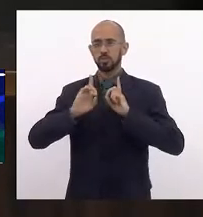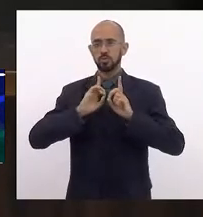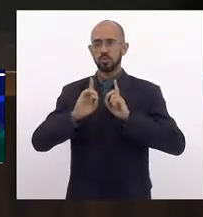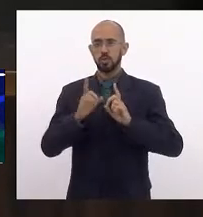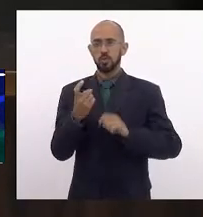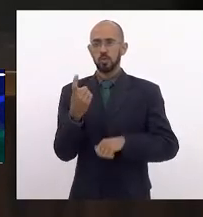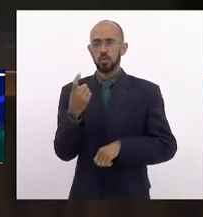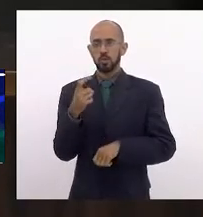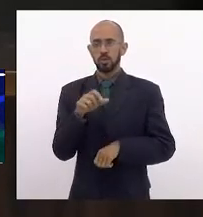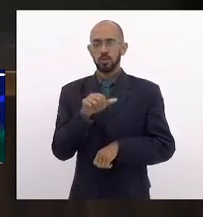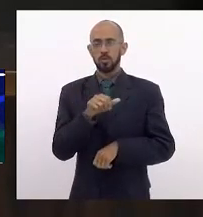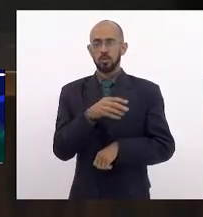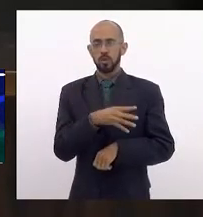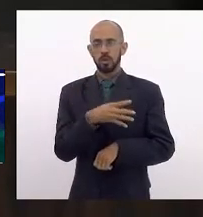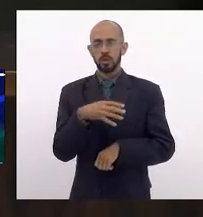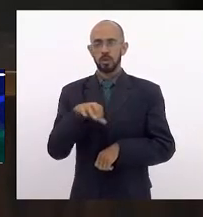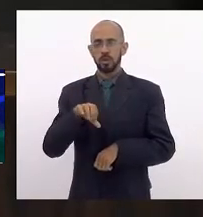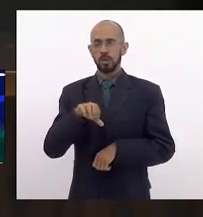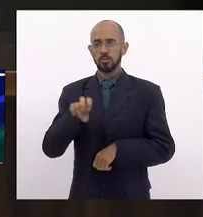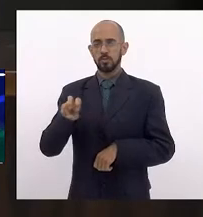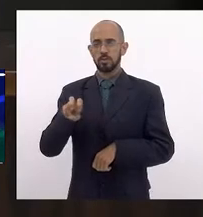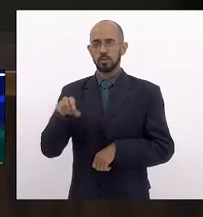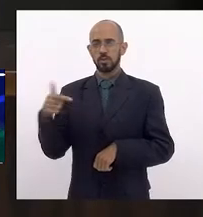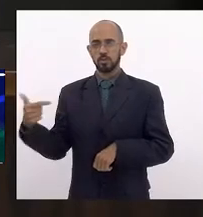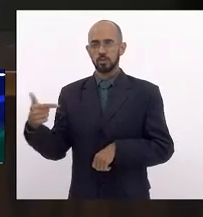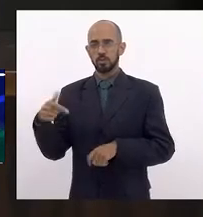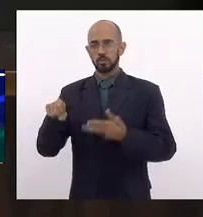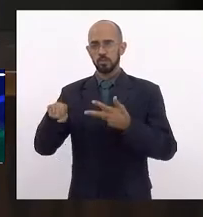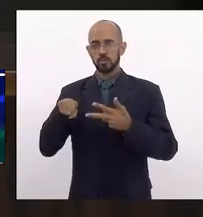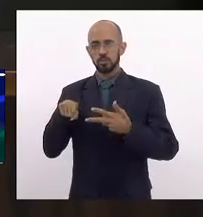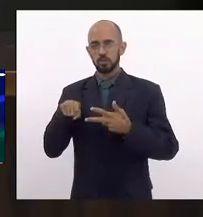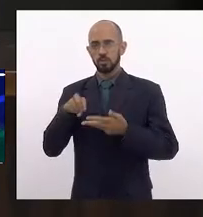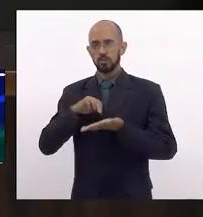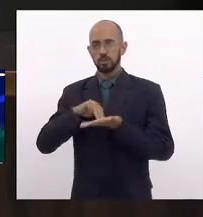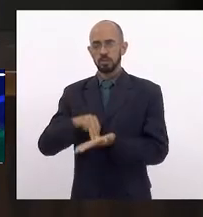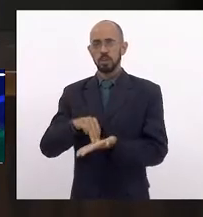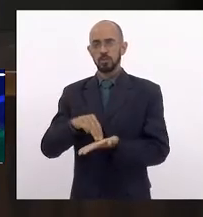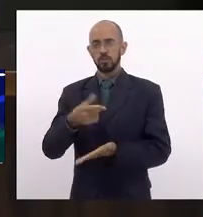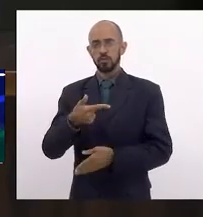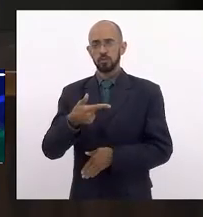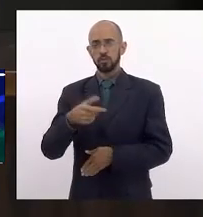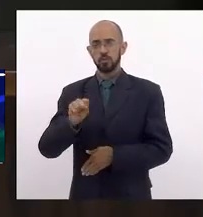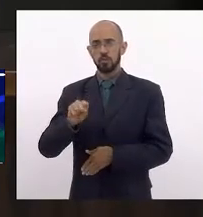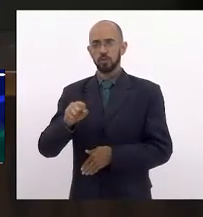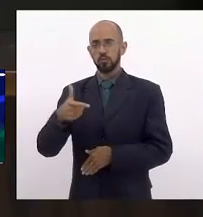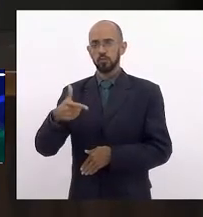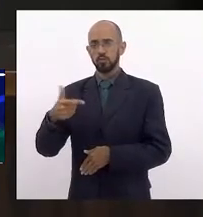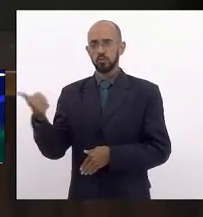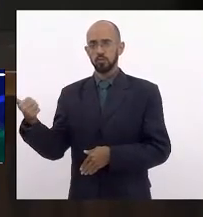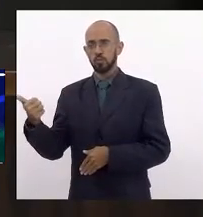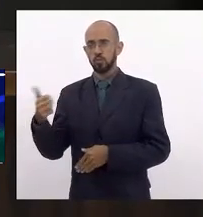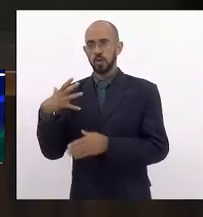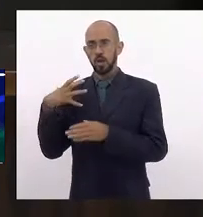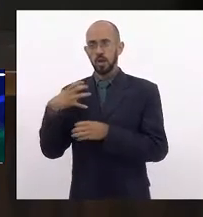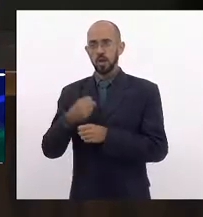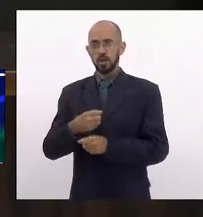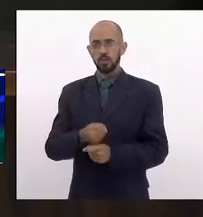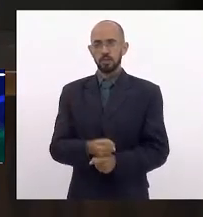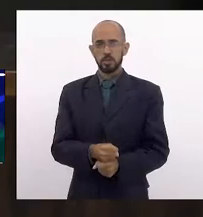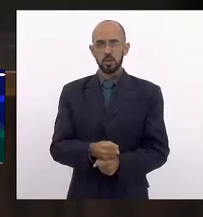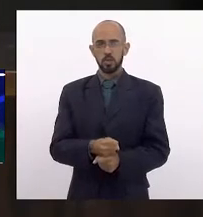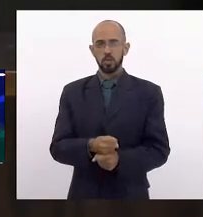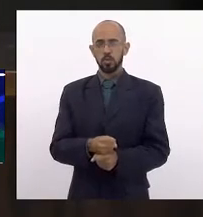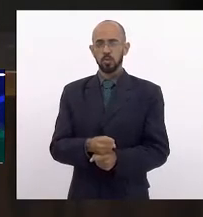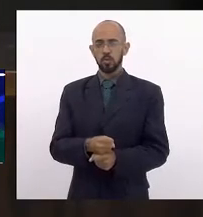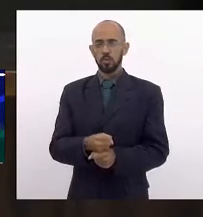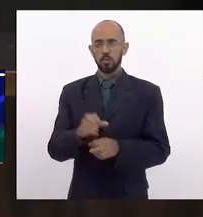45 49/52 2021 de autoria do Poder Executivo mensagem 2821 dispõe sobre a revisão 2022 do plano